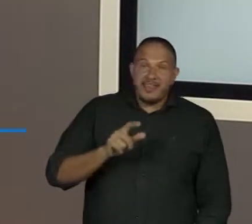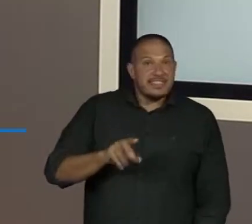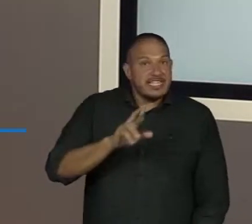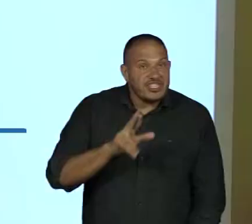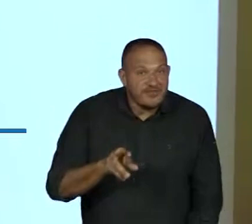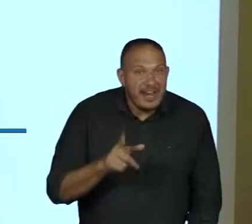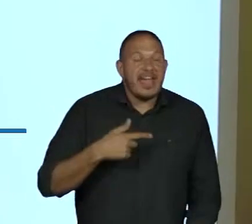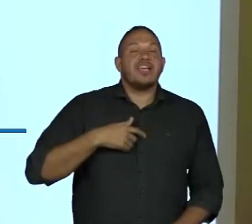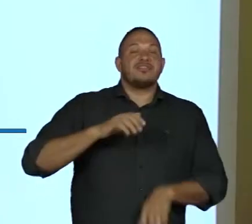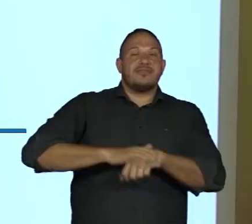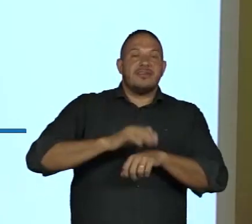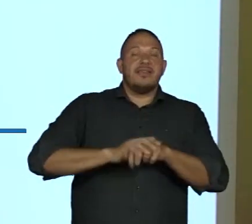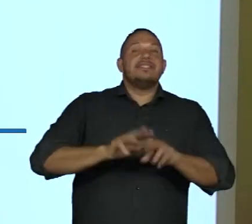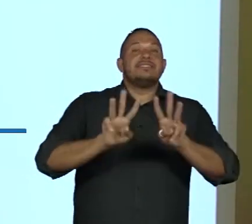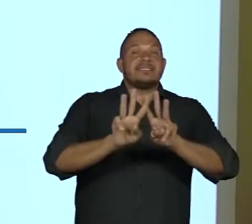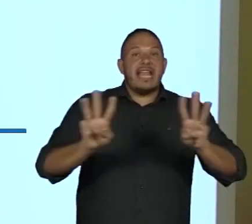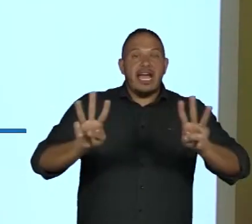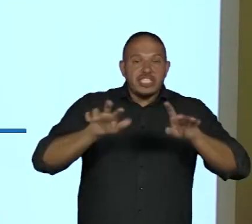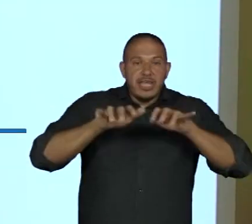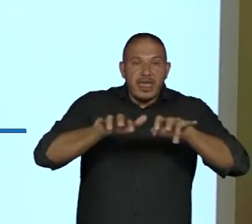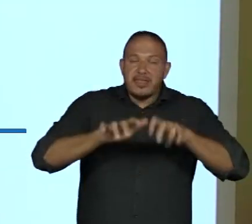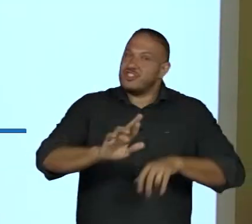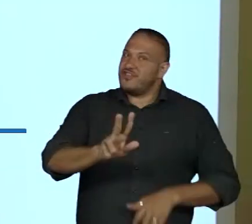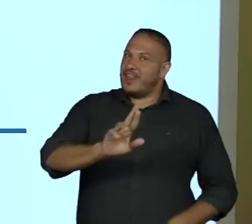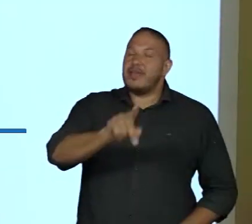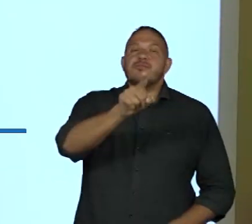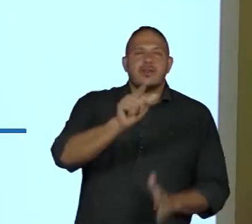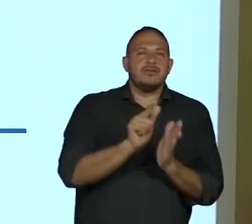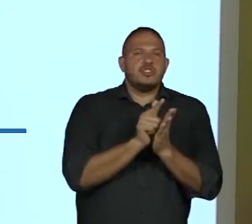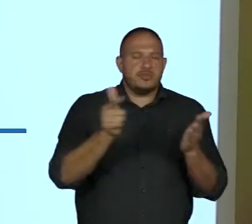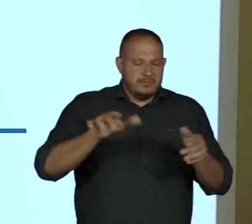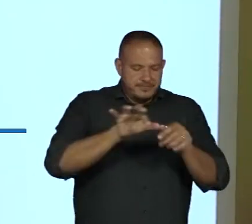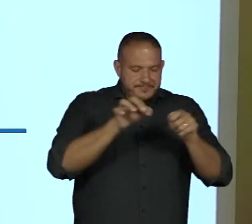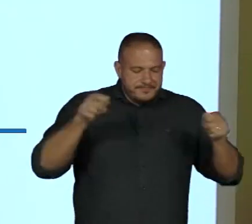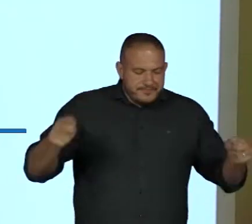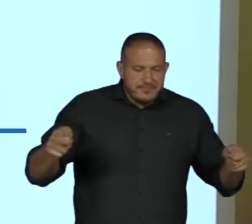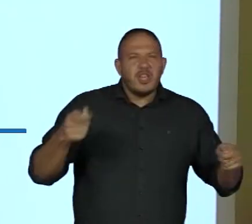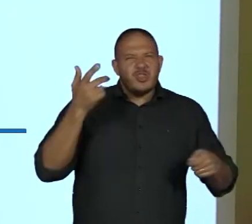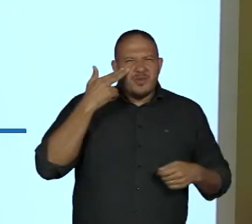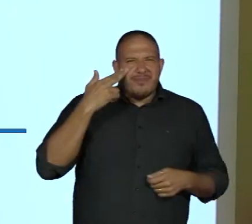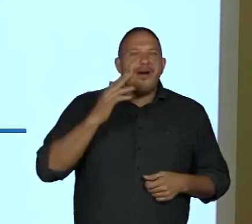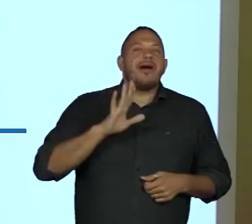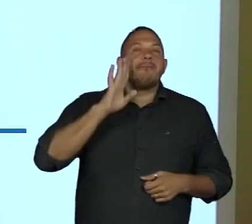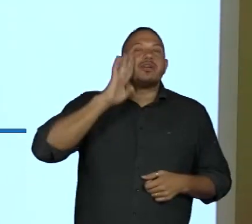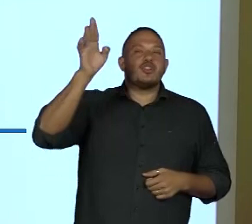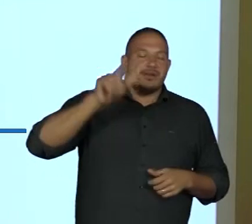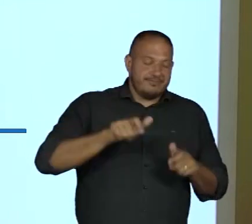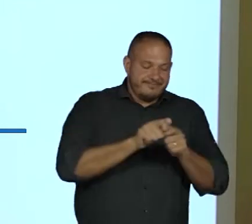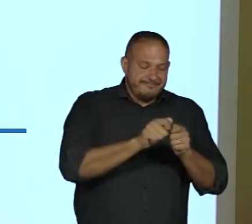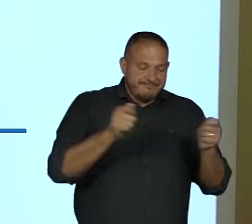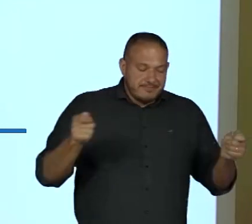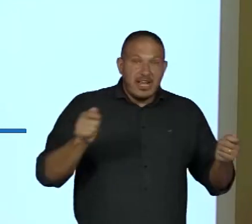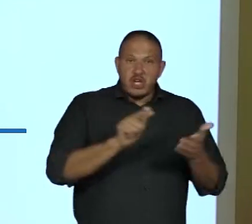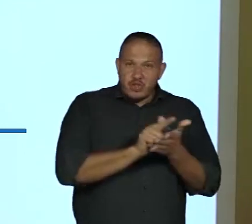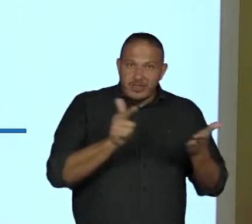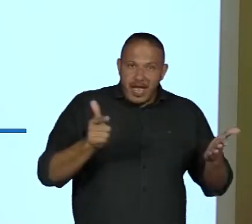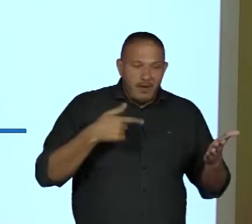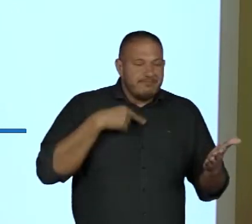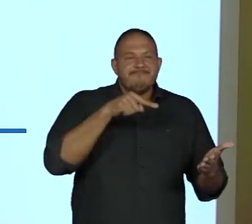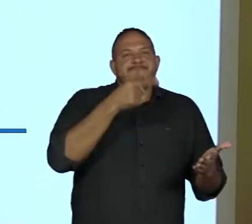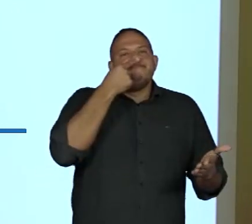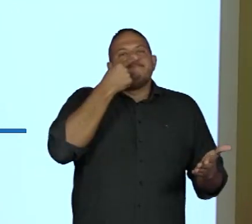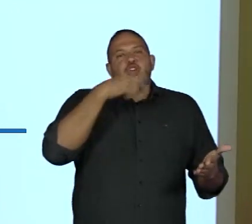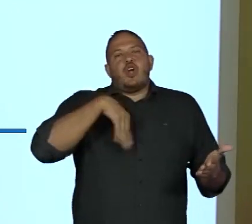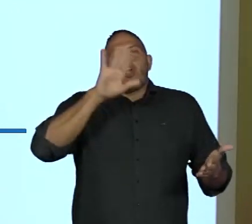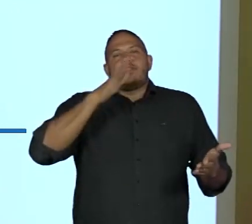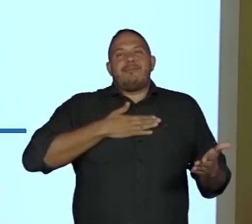para pesquisar Sim. uma notícia. Até porque o jornal, como traz vários cadernos, geralmente a gente prioriza aqueles que a gente gosta mais para ler primeiro, né?